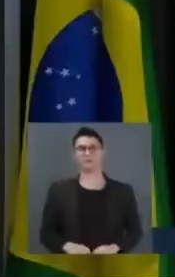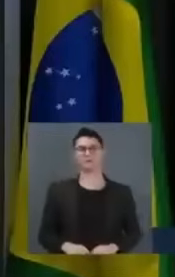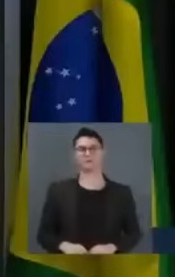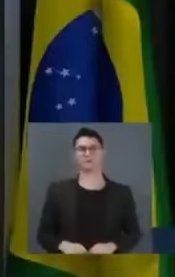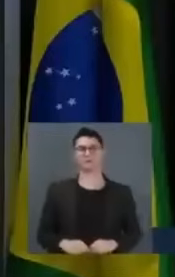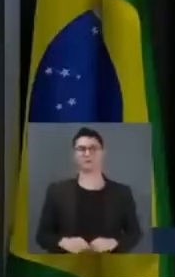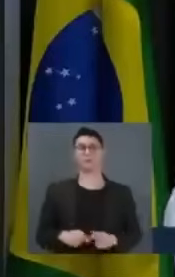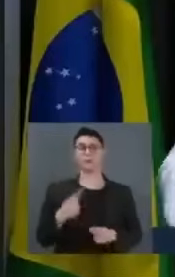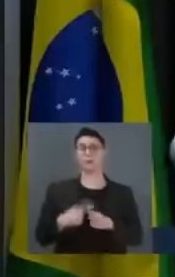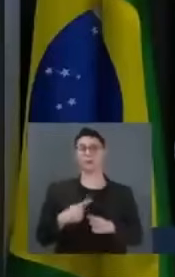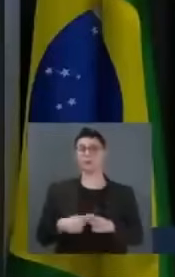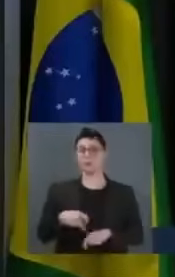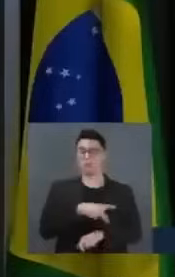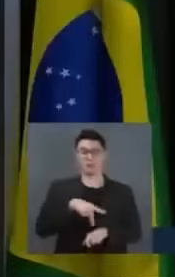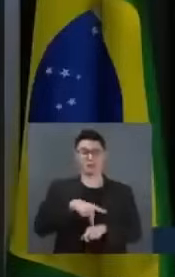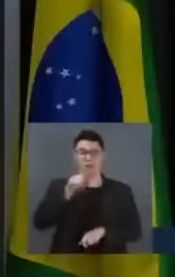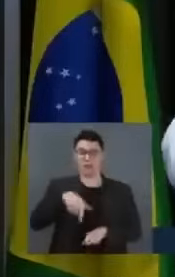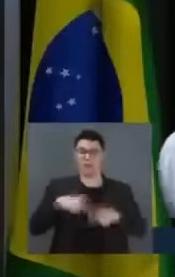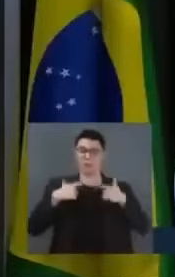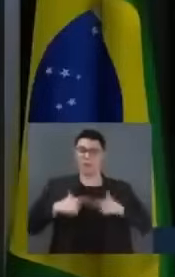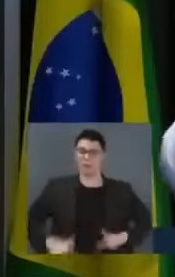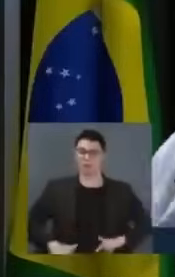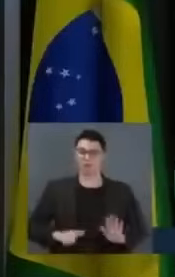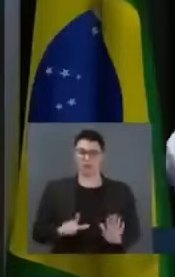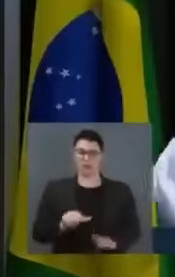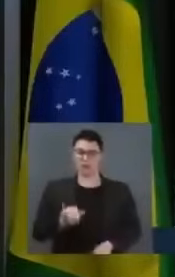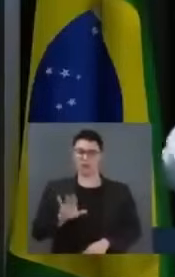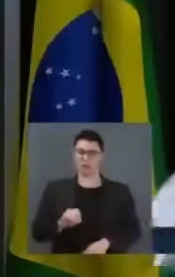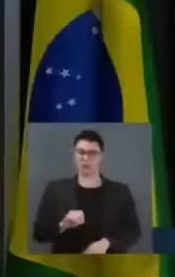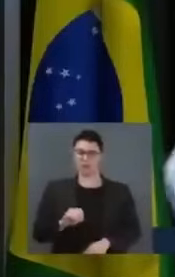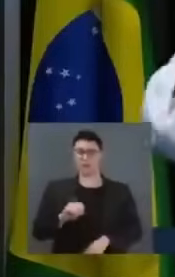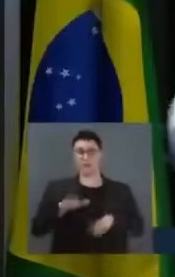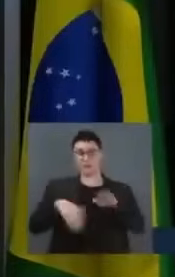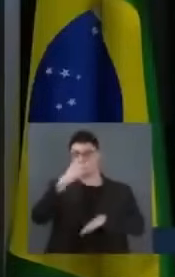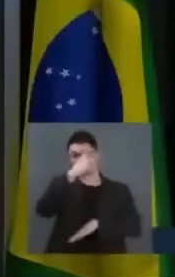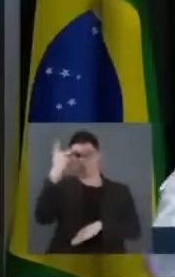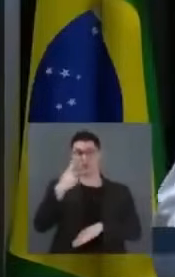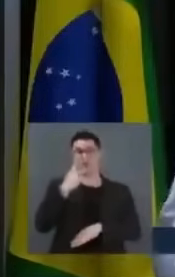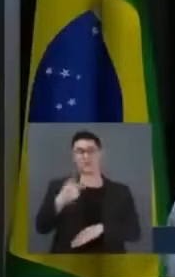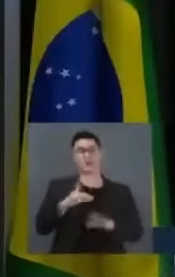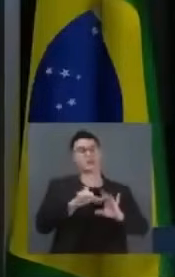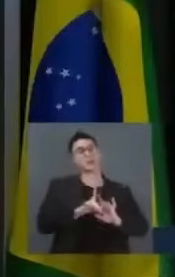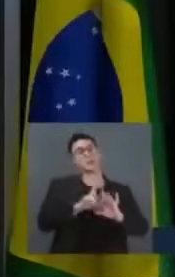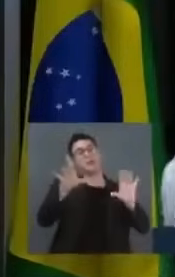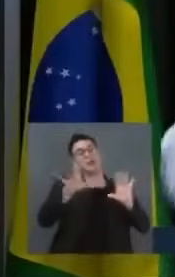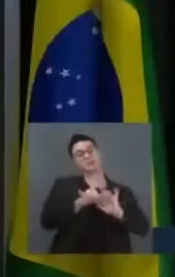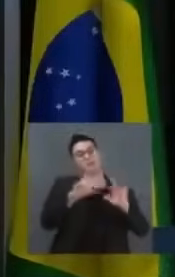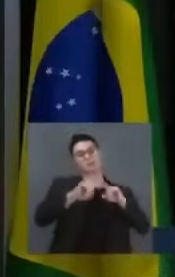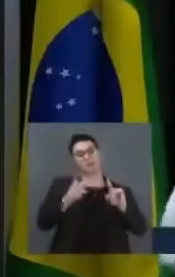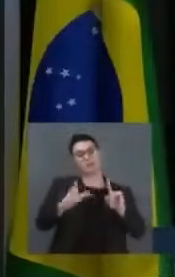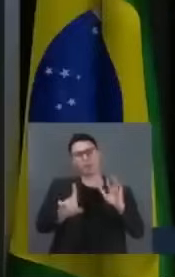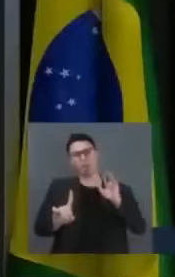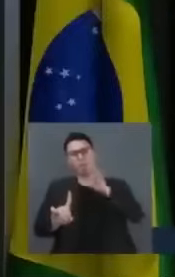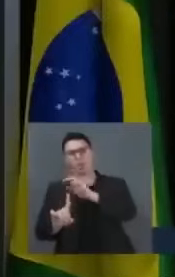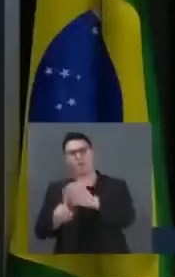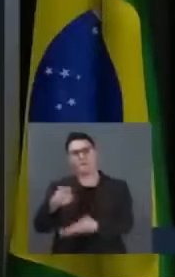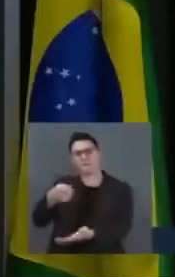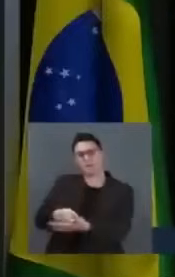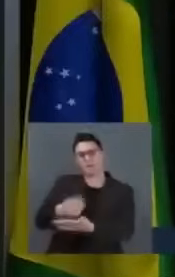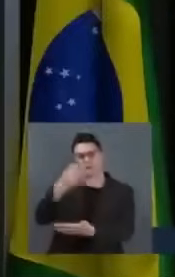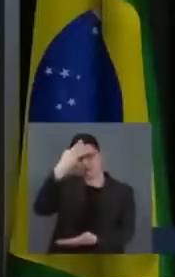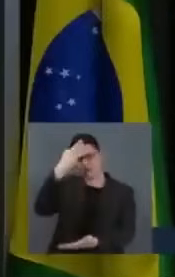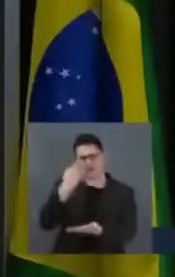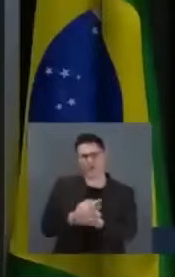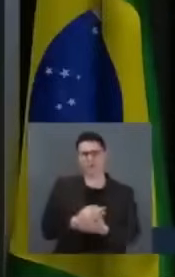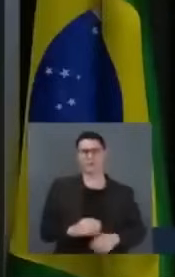Por quê? Porque o Estado é laico. E justamente quem tanto fala em liberdade quer tolir a liberdade alheia, quer impor a sua fé.